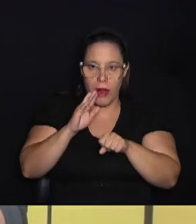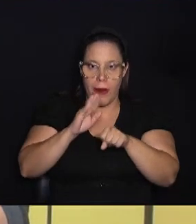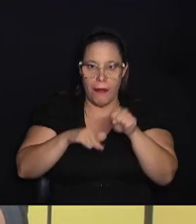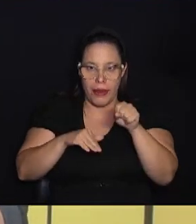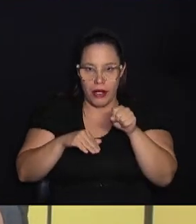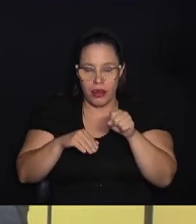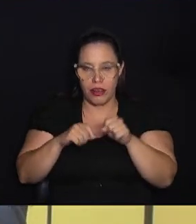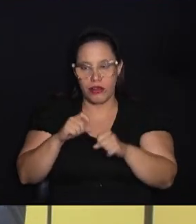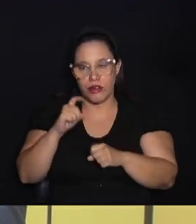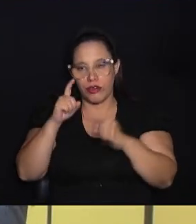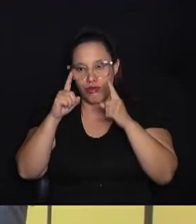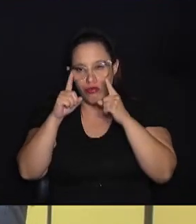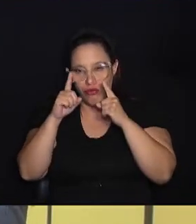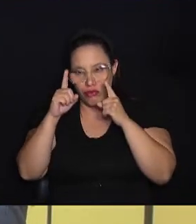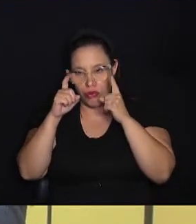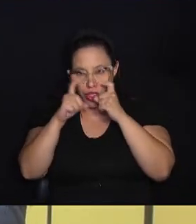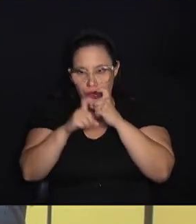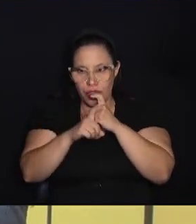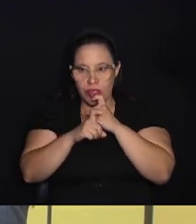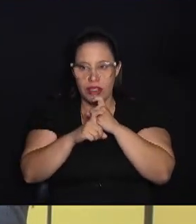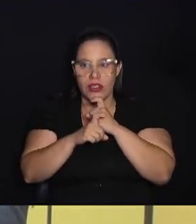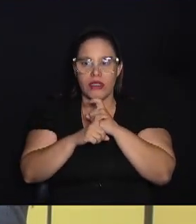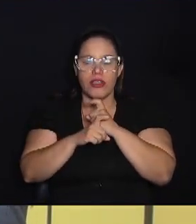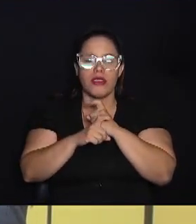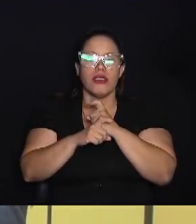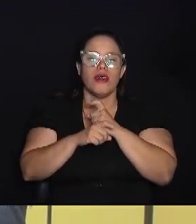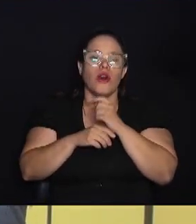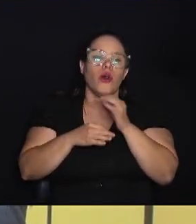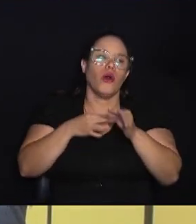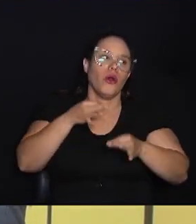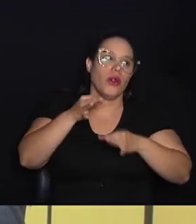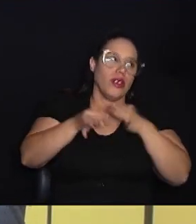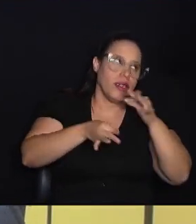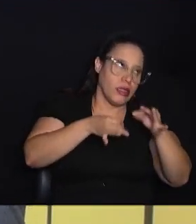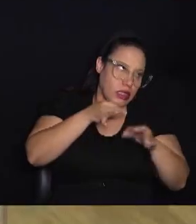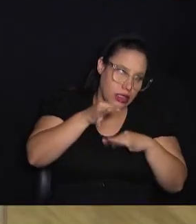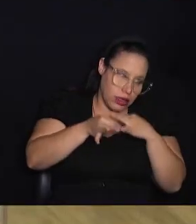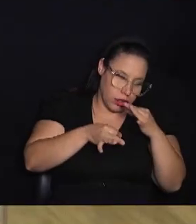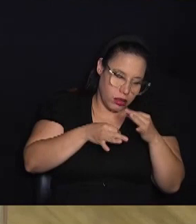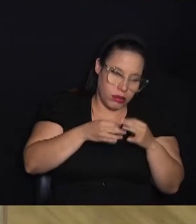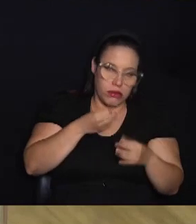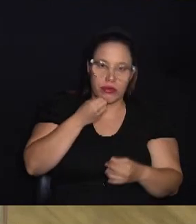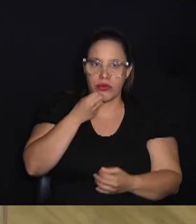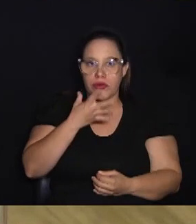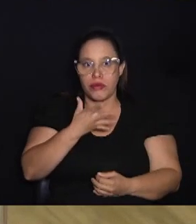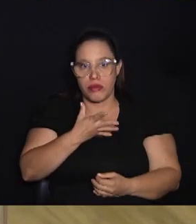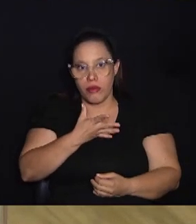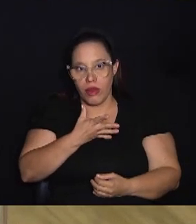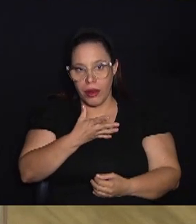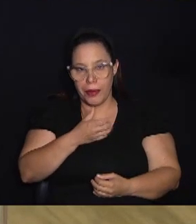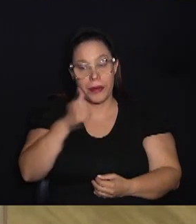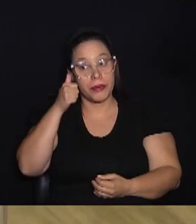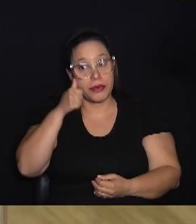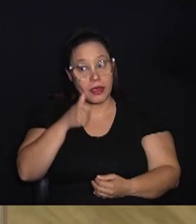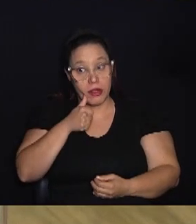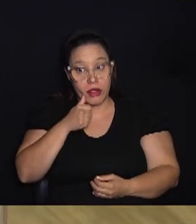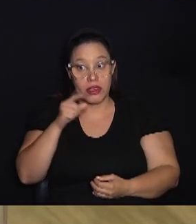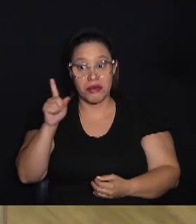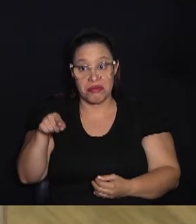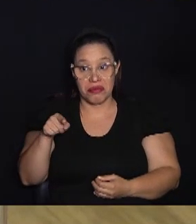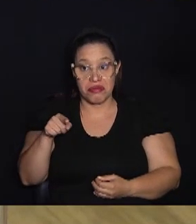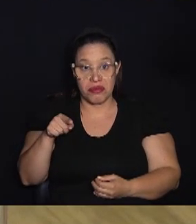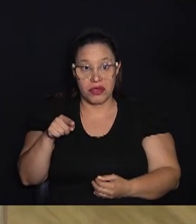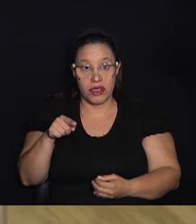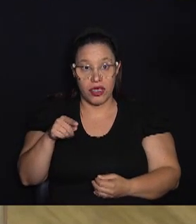desconfortável olha aí que legal toda uma preparação né algo que que vai fazer bem Ah pra mulher em si a gente